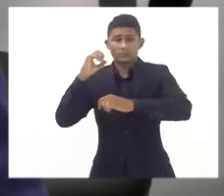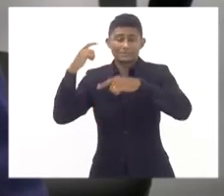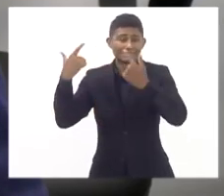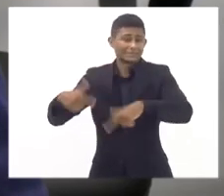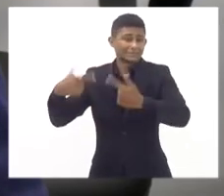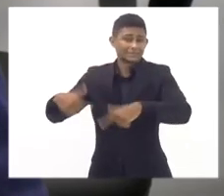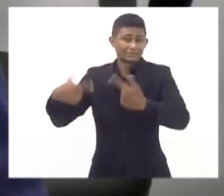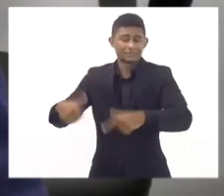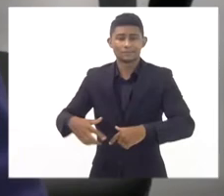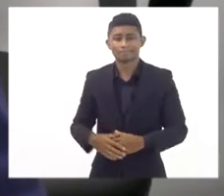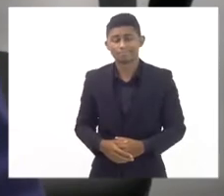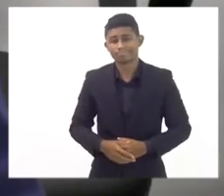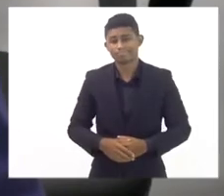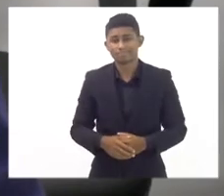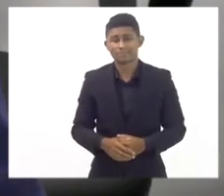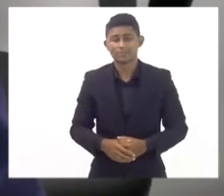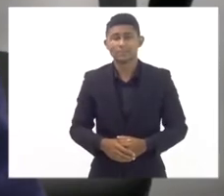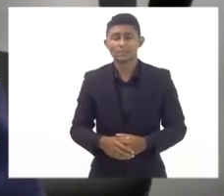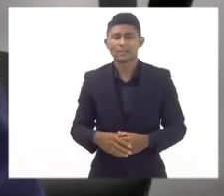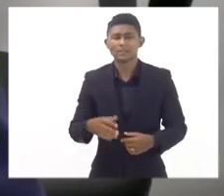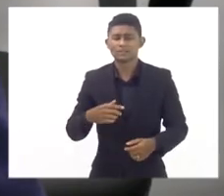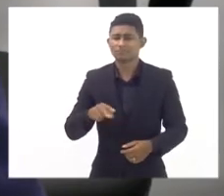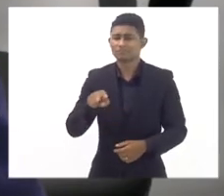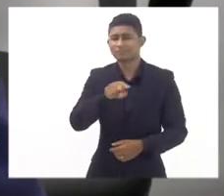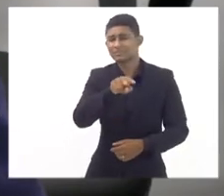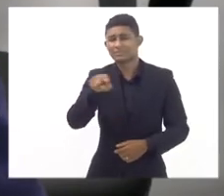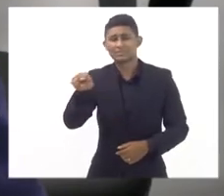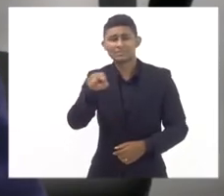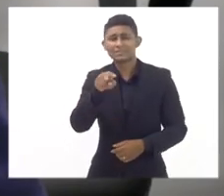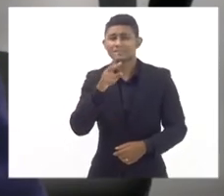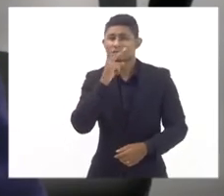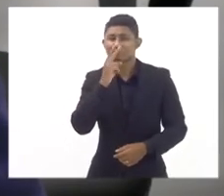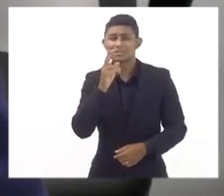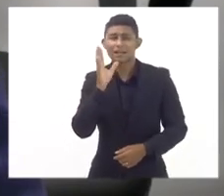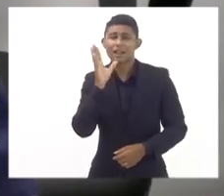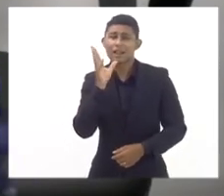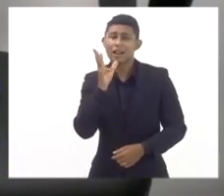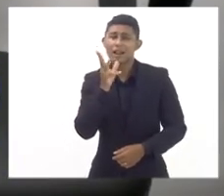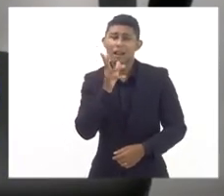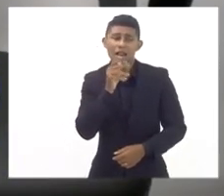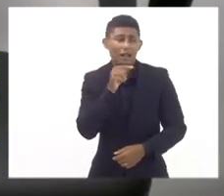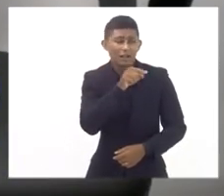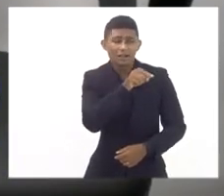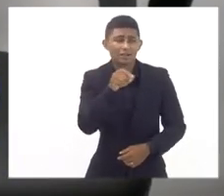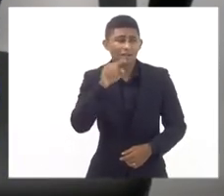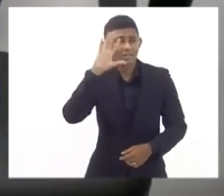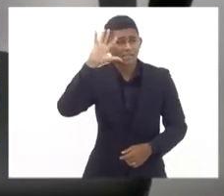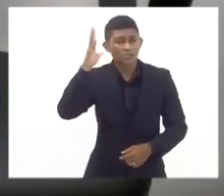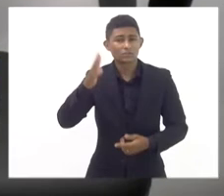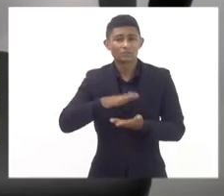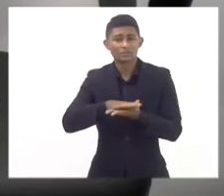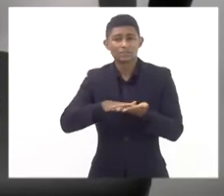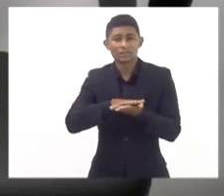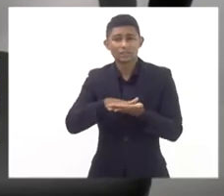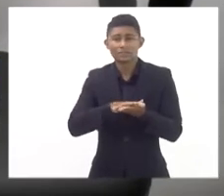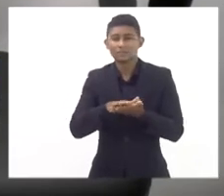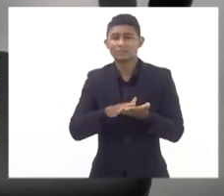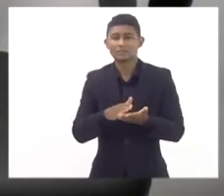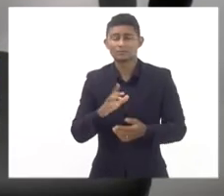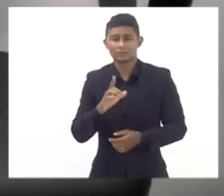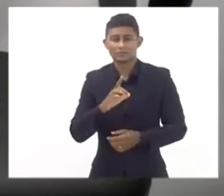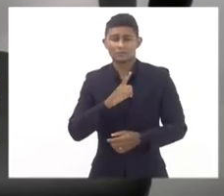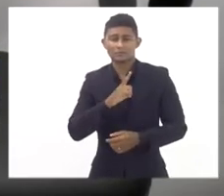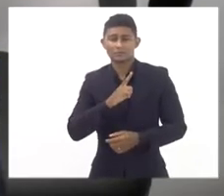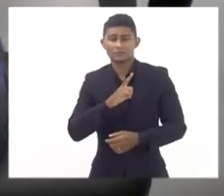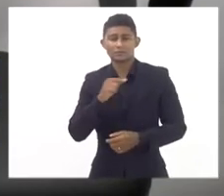é impressionante a demora que a gente tem para poder resolver isso, e um número tão quase insignificativo, porque você vê, a gente tem 1.000 estudantes